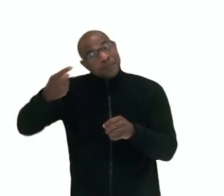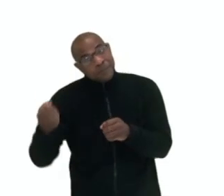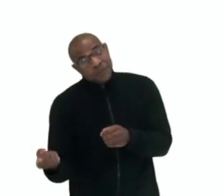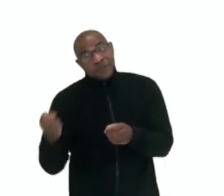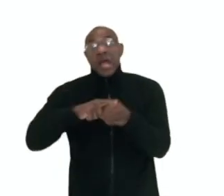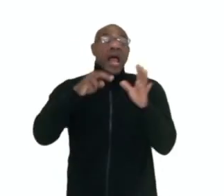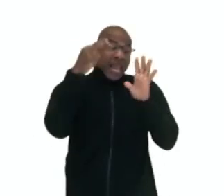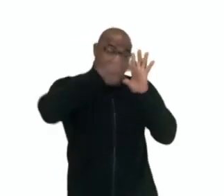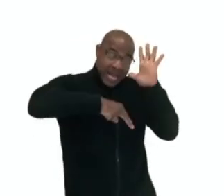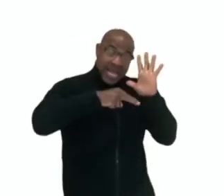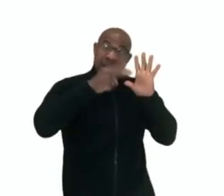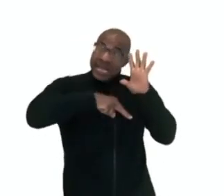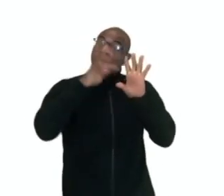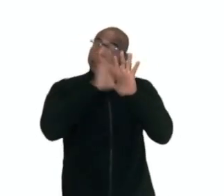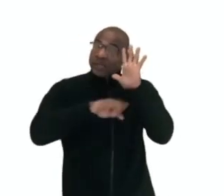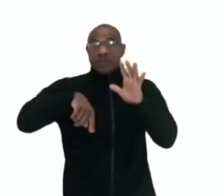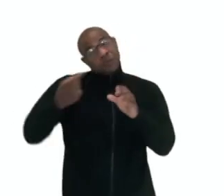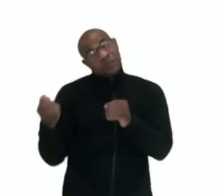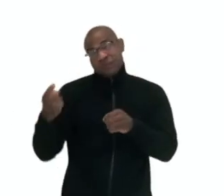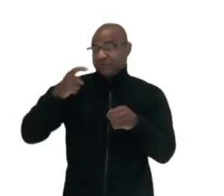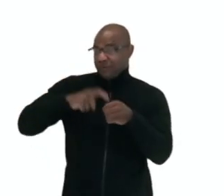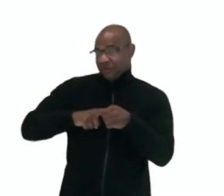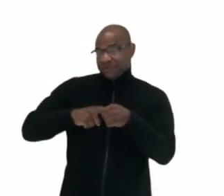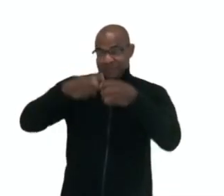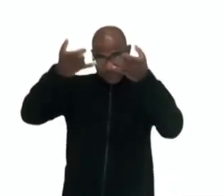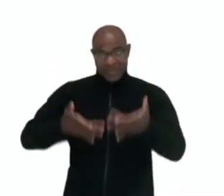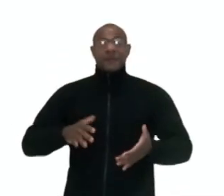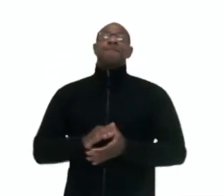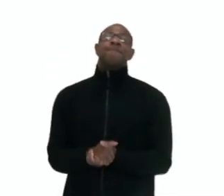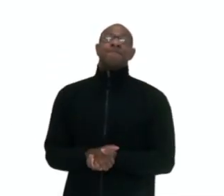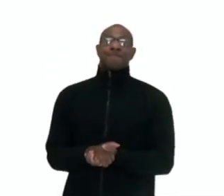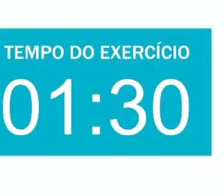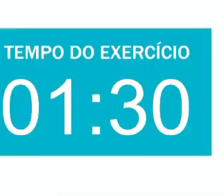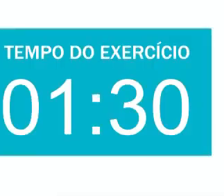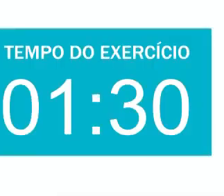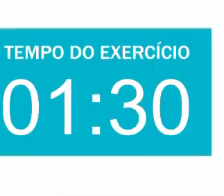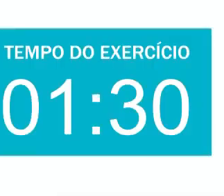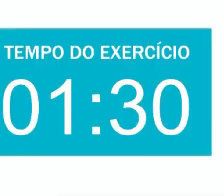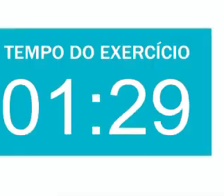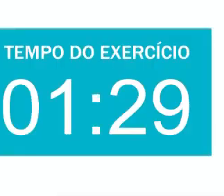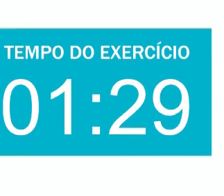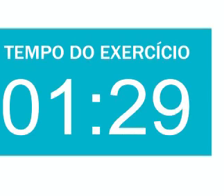os textos motivadores que eu já volto conversar contigo.